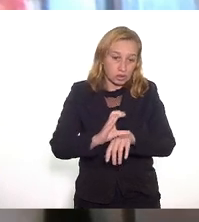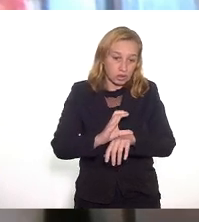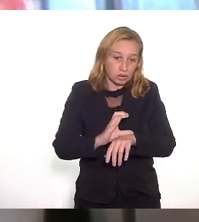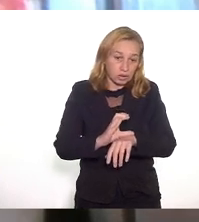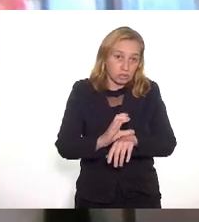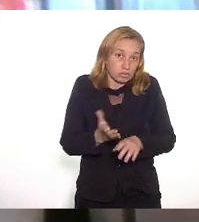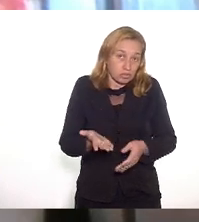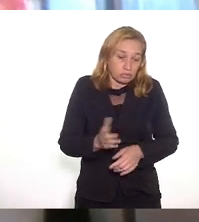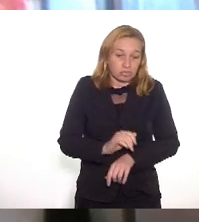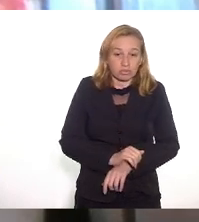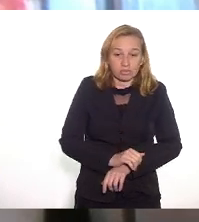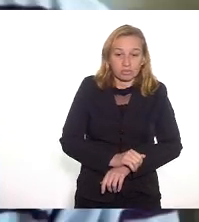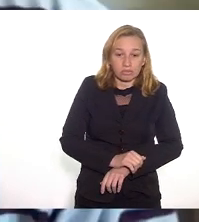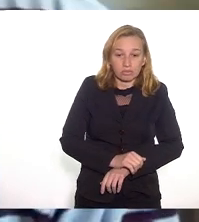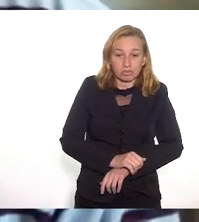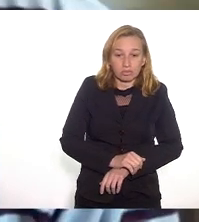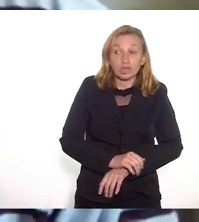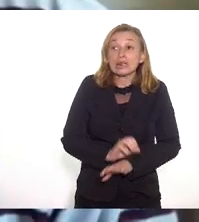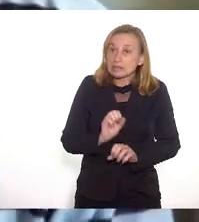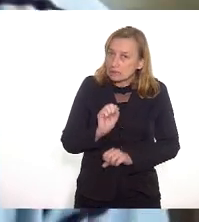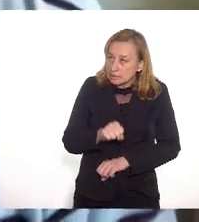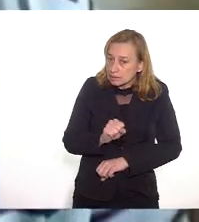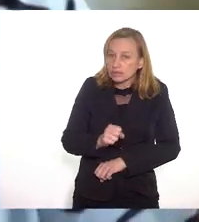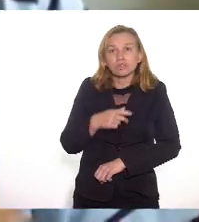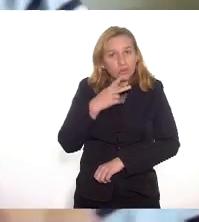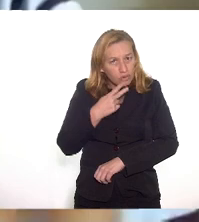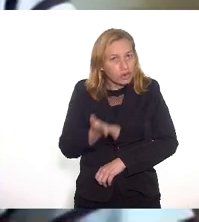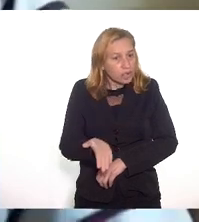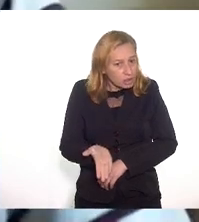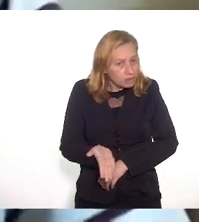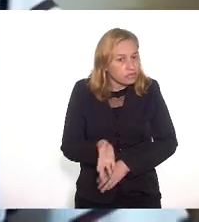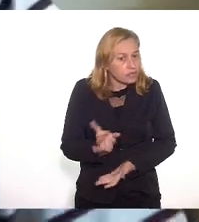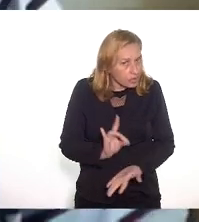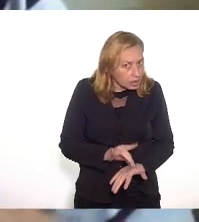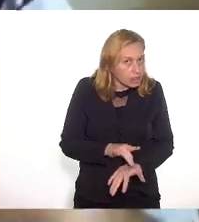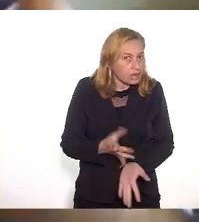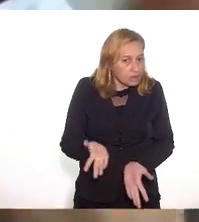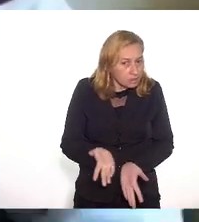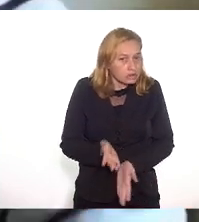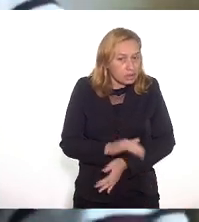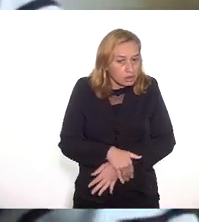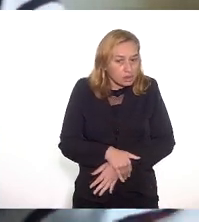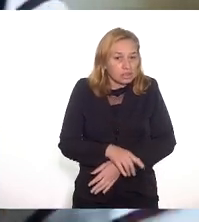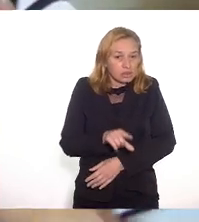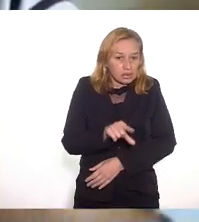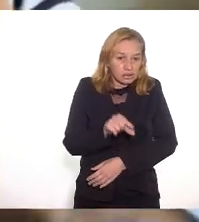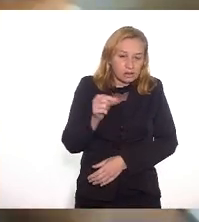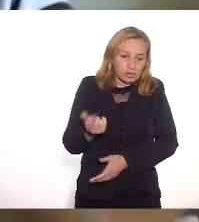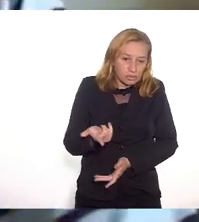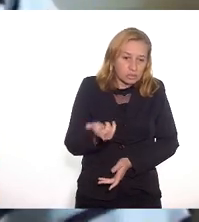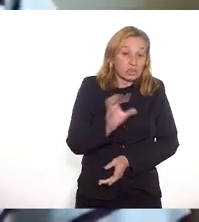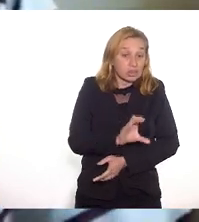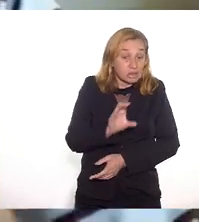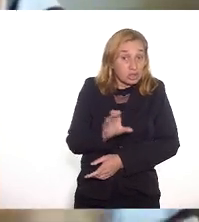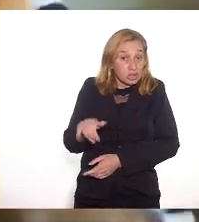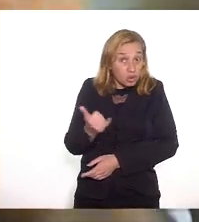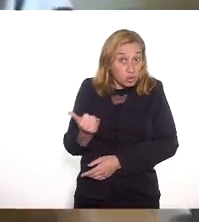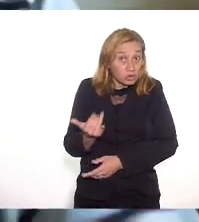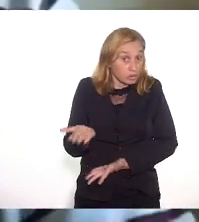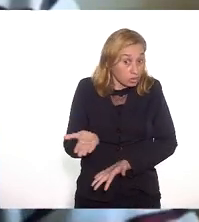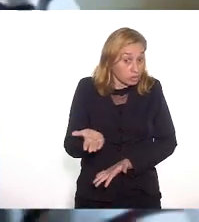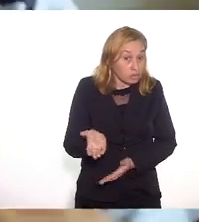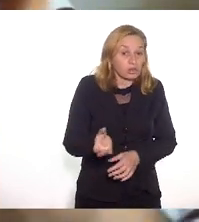paralelismo... Sim, querido, mas é isso que eu estou dizendo, estou me submetendo... à decisão pretérita da CCJ. Se ela deu